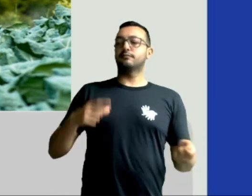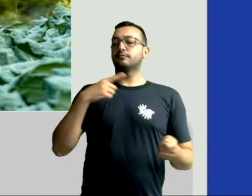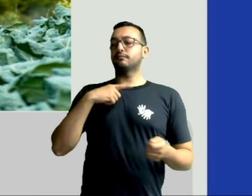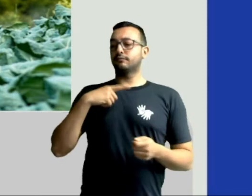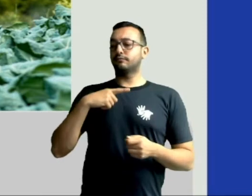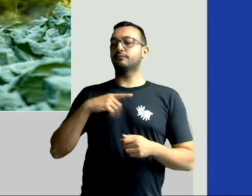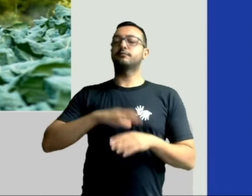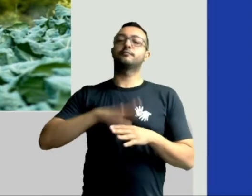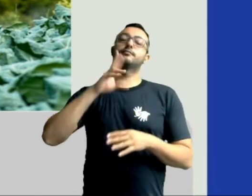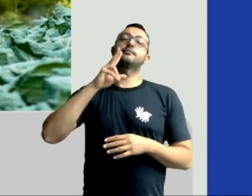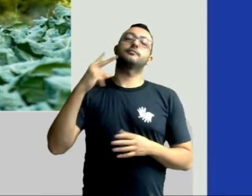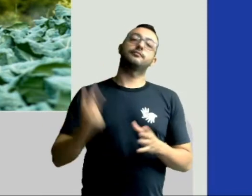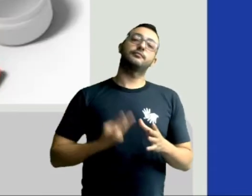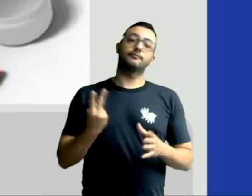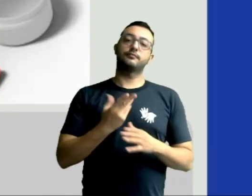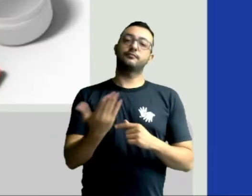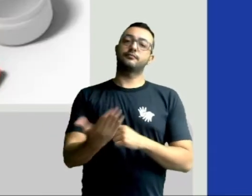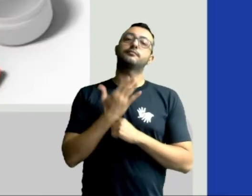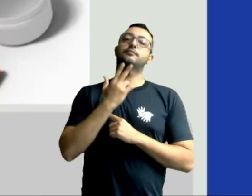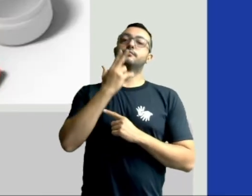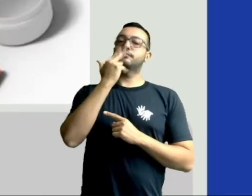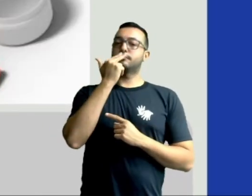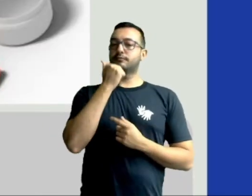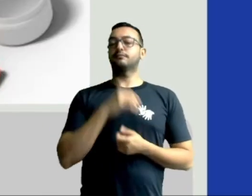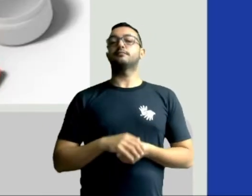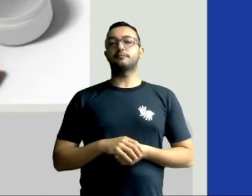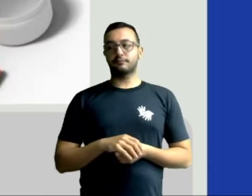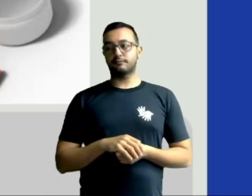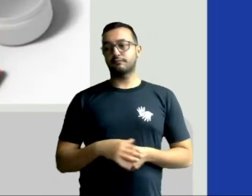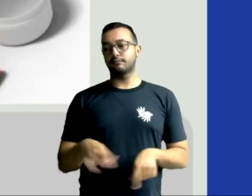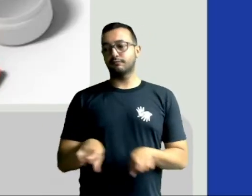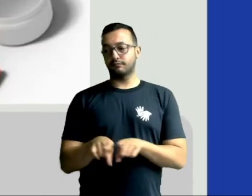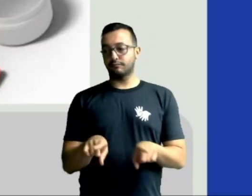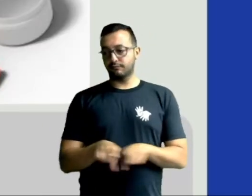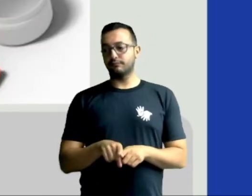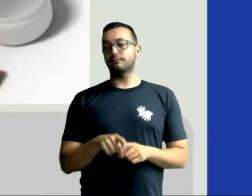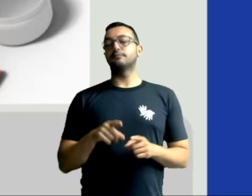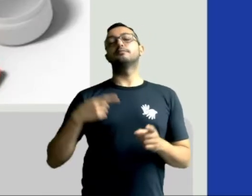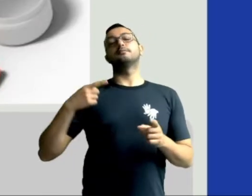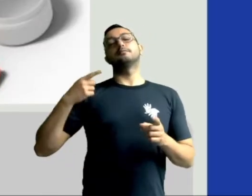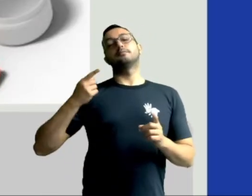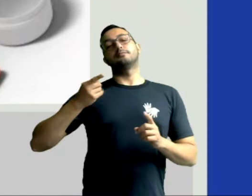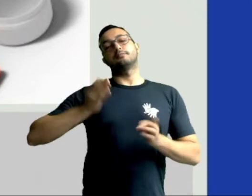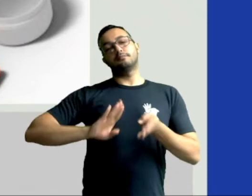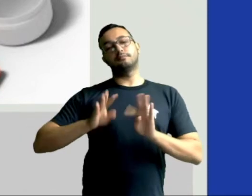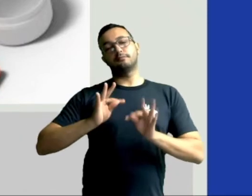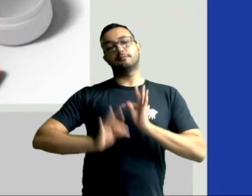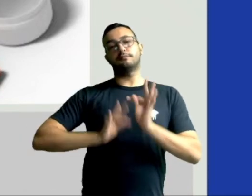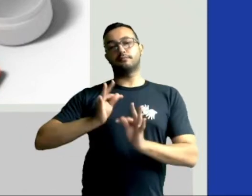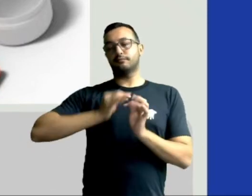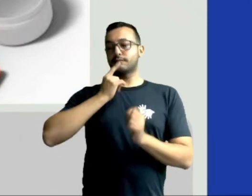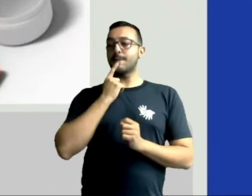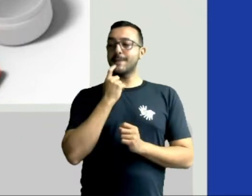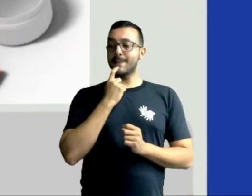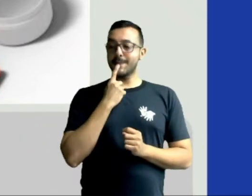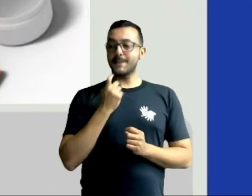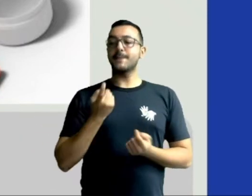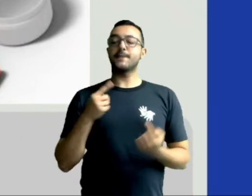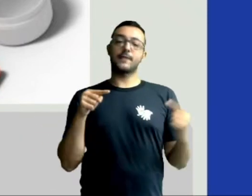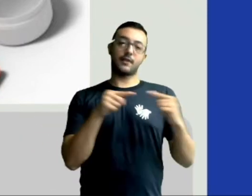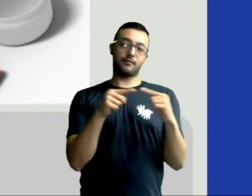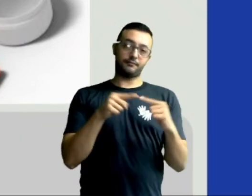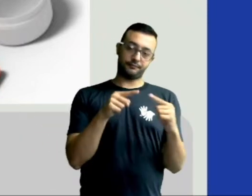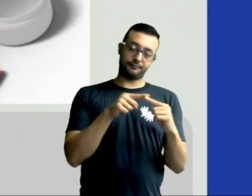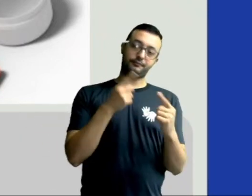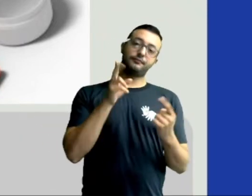teor vitamínico, alto teor nutricional. Nós temos a biotecnologia vermelha. Essa biotecnologia ela vai